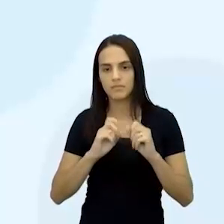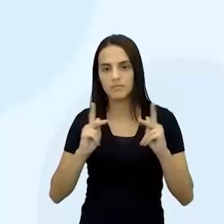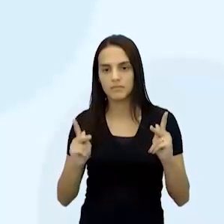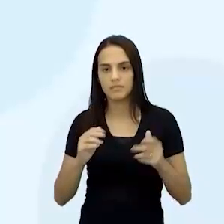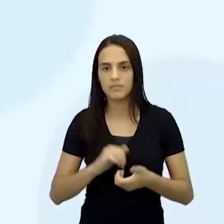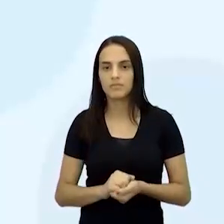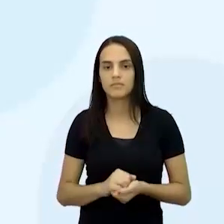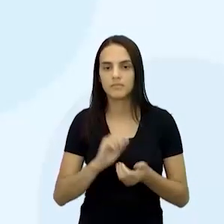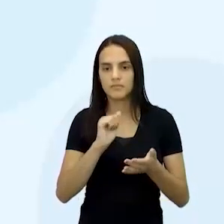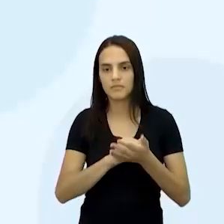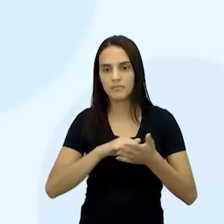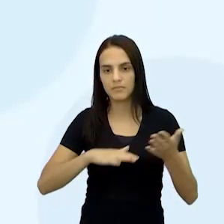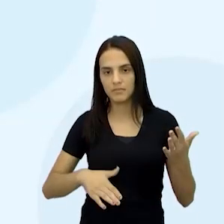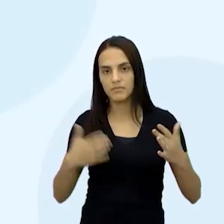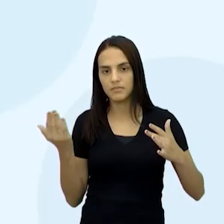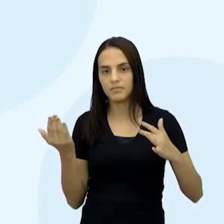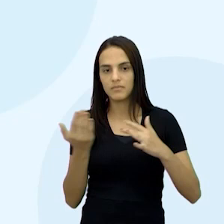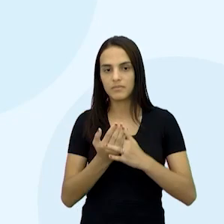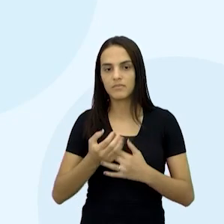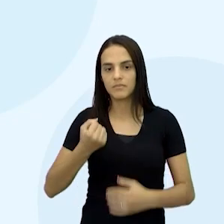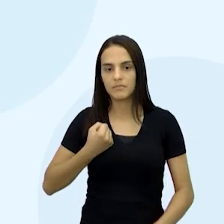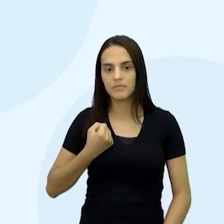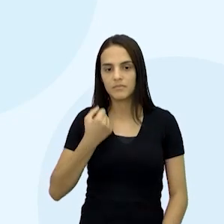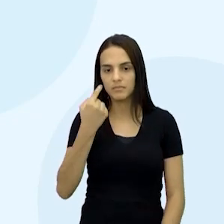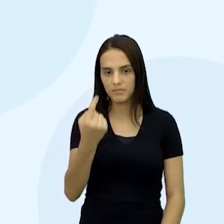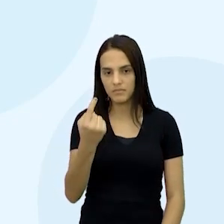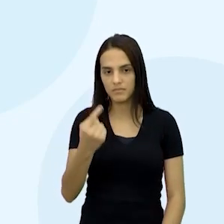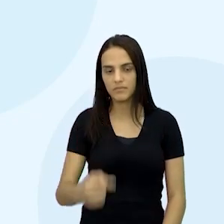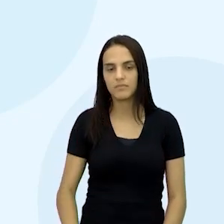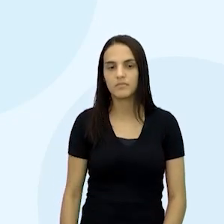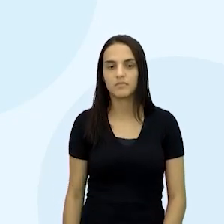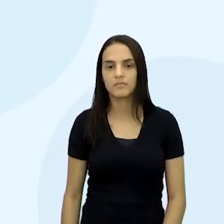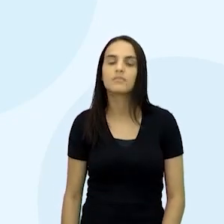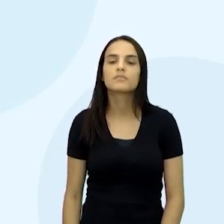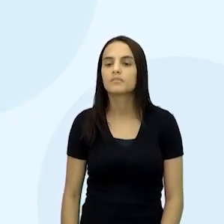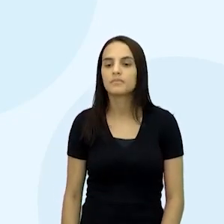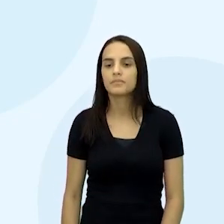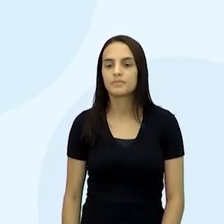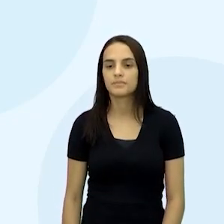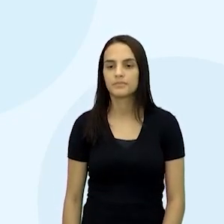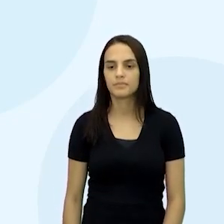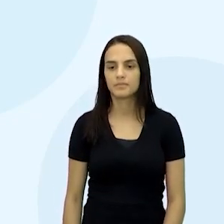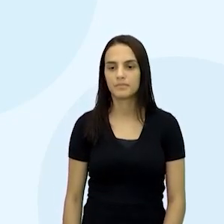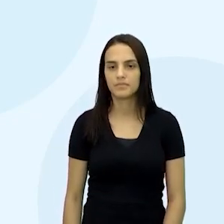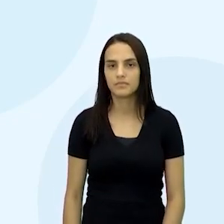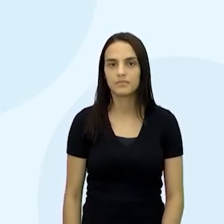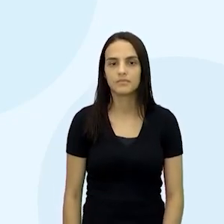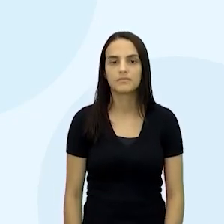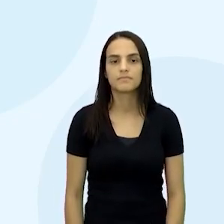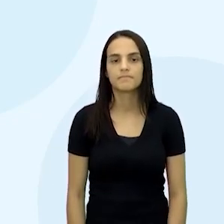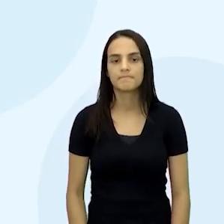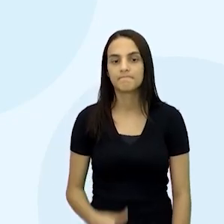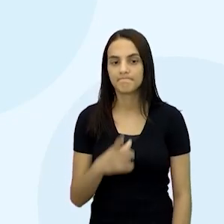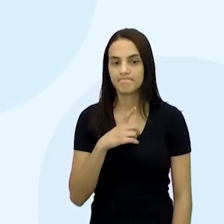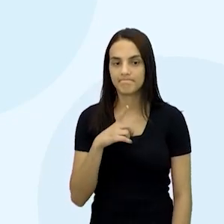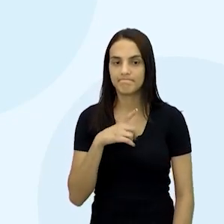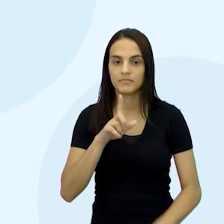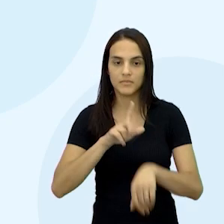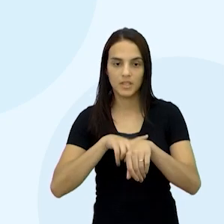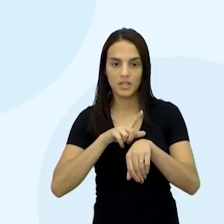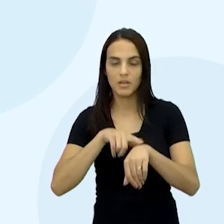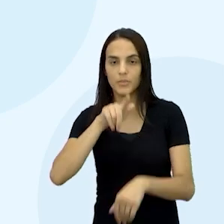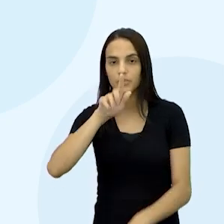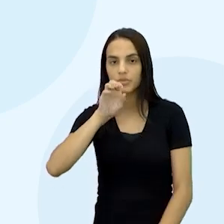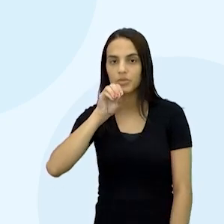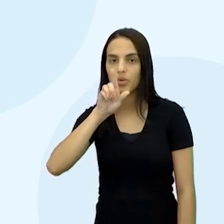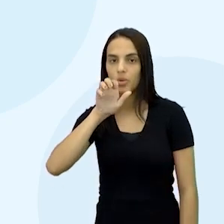Começando aí pela atividade integrada 1, tá aí a atividade integrada 1, e aí tem lá o tempo